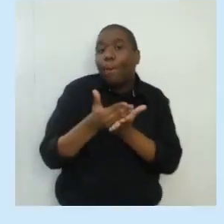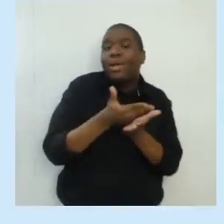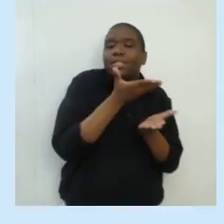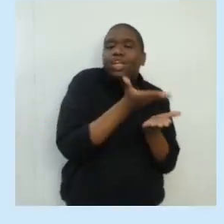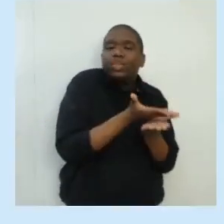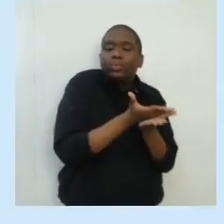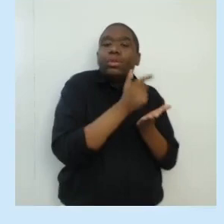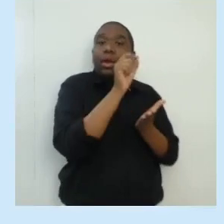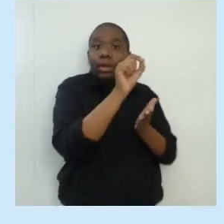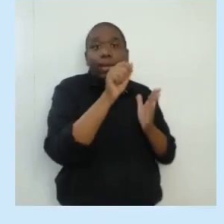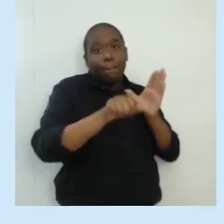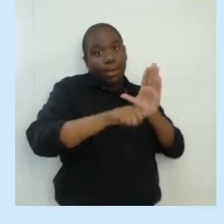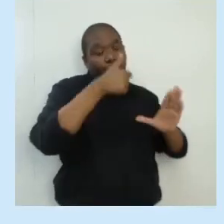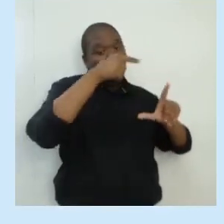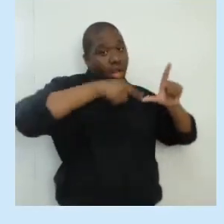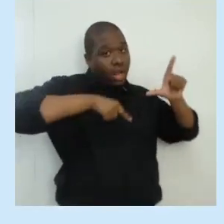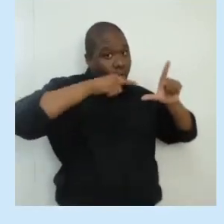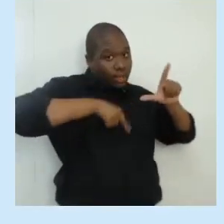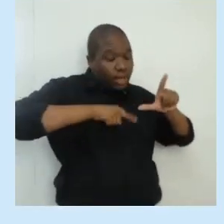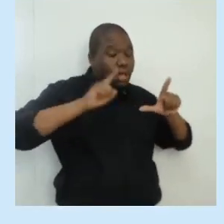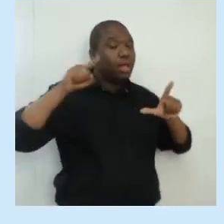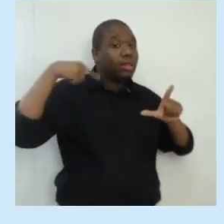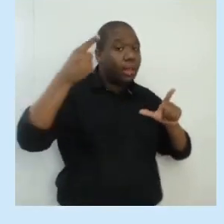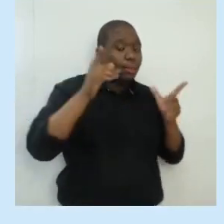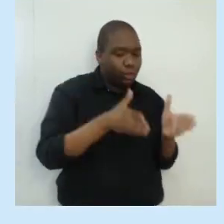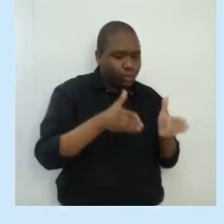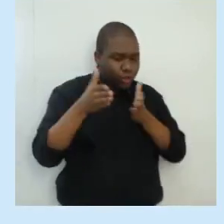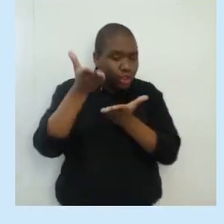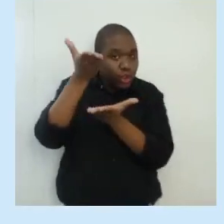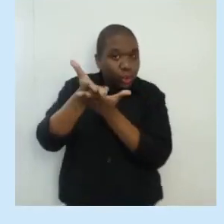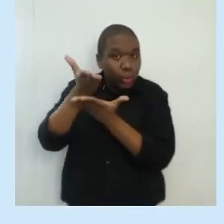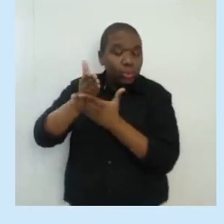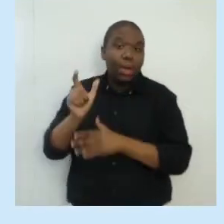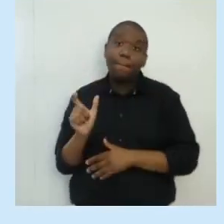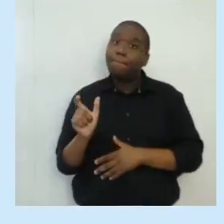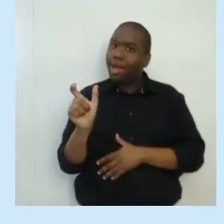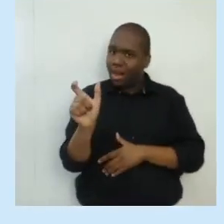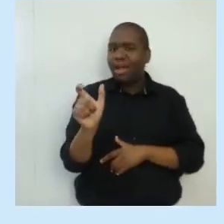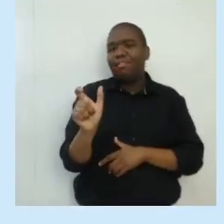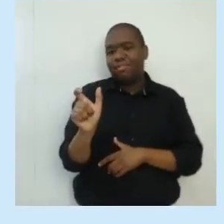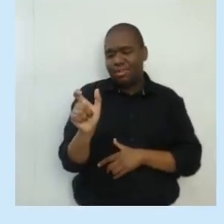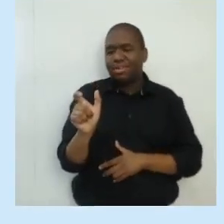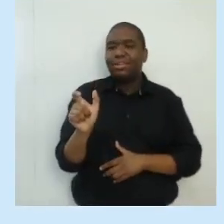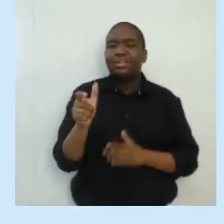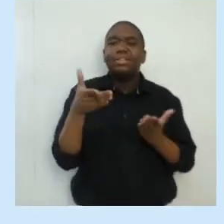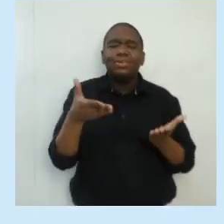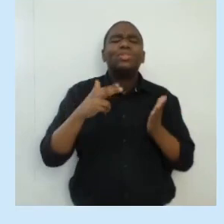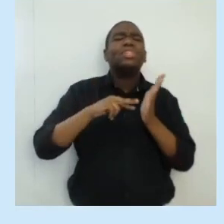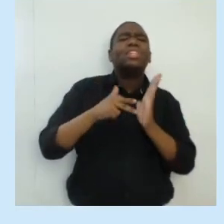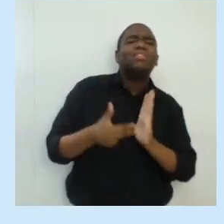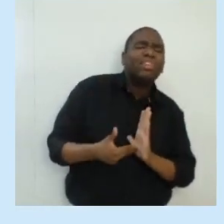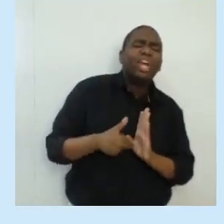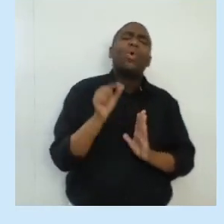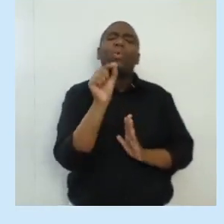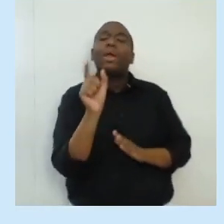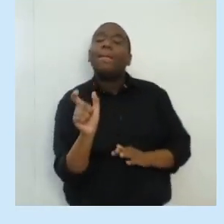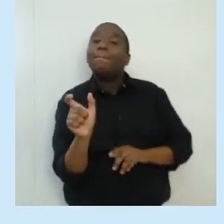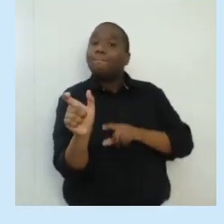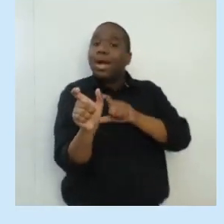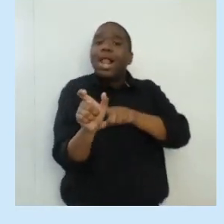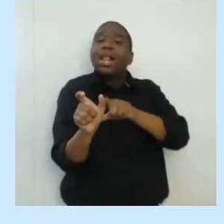estudando as letras, aí passa para o estudo das palavras. O que significa a palavra, como a